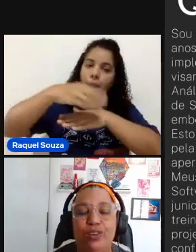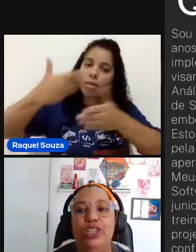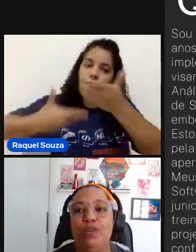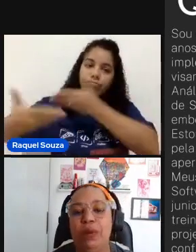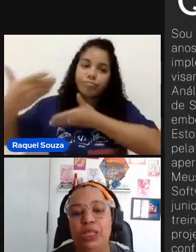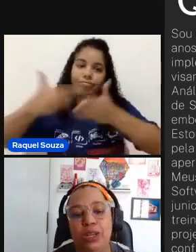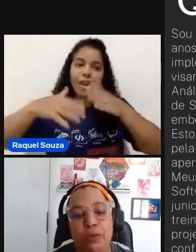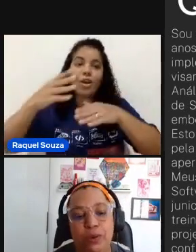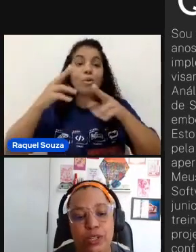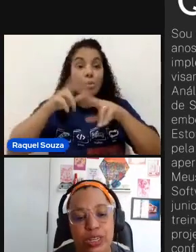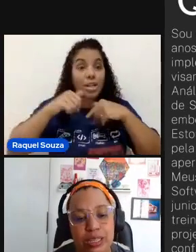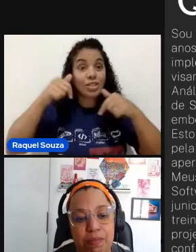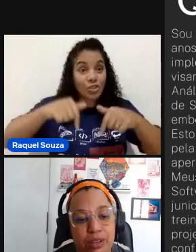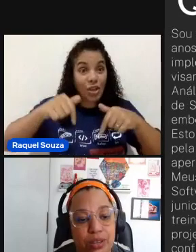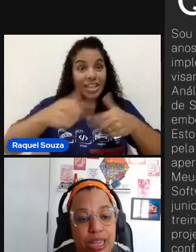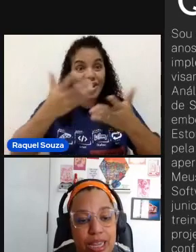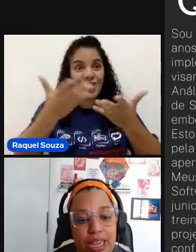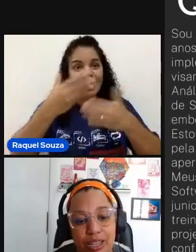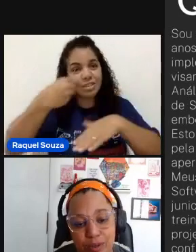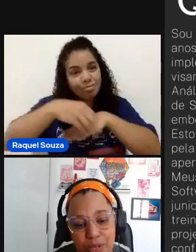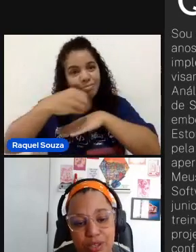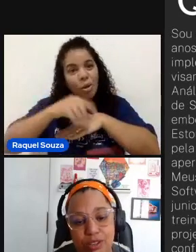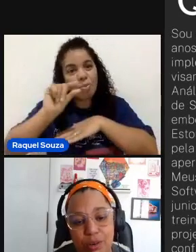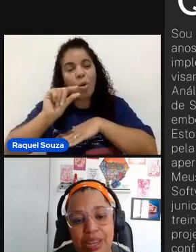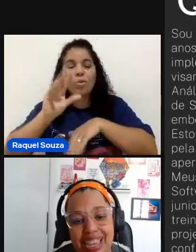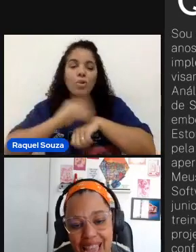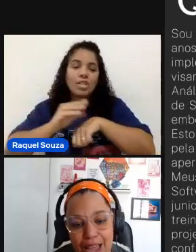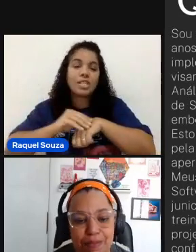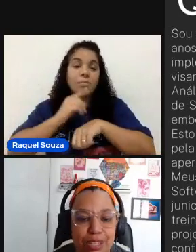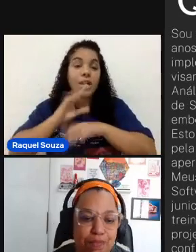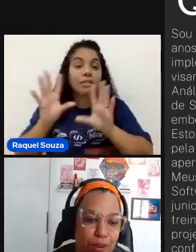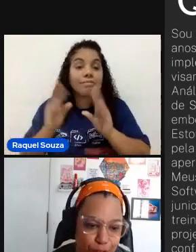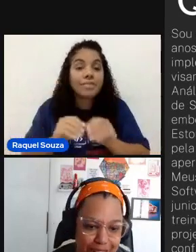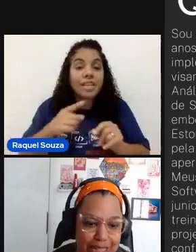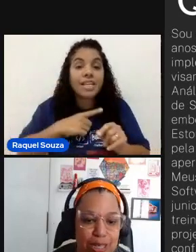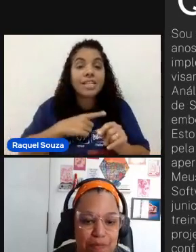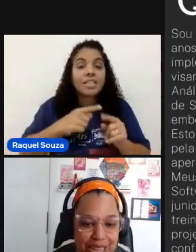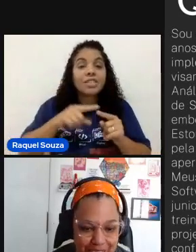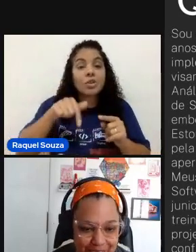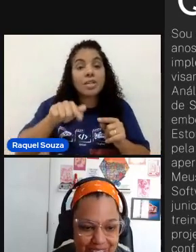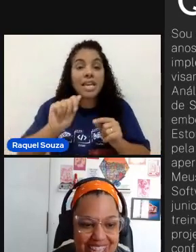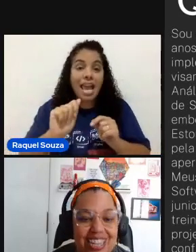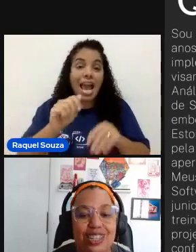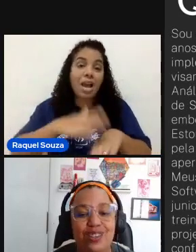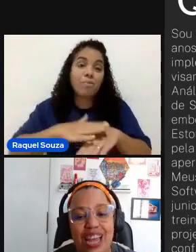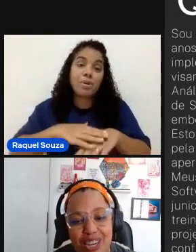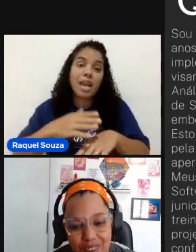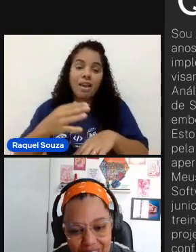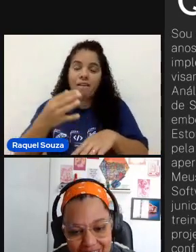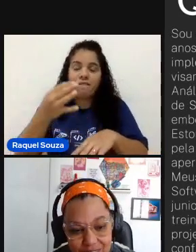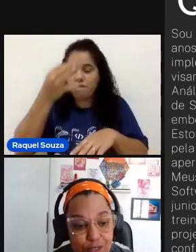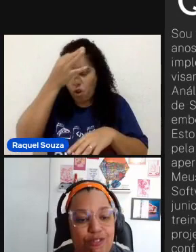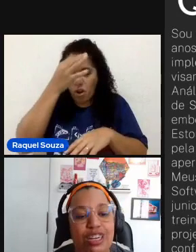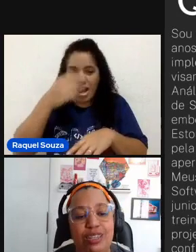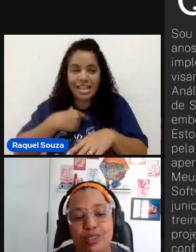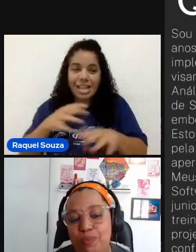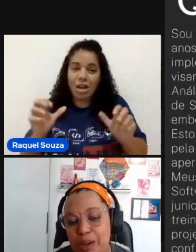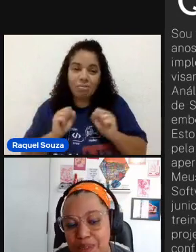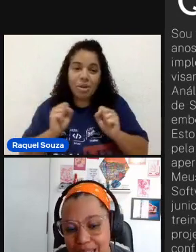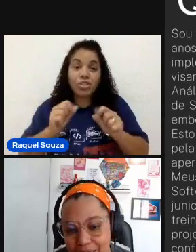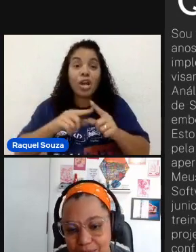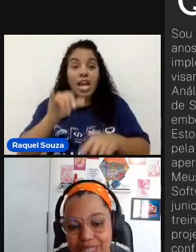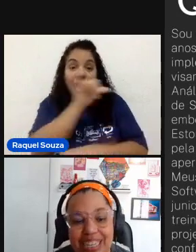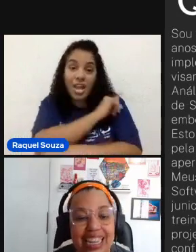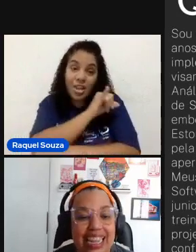estou aqui hoje compartilhando um pouco de conhecimento. E resumindo, eu sou maquiar por vocação e paixão. Sou carioca, sou fã de